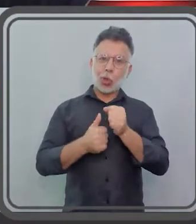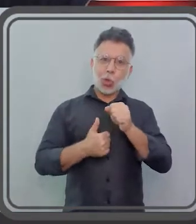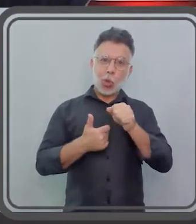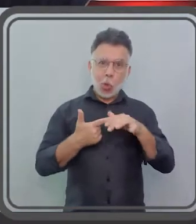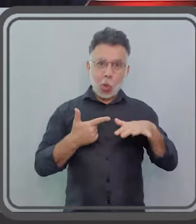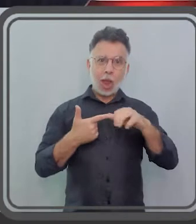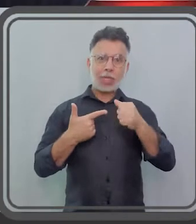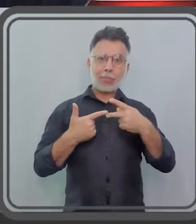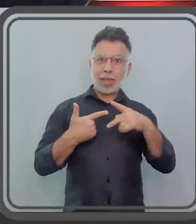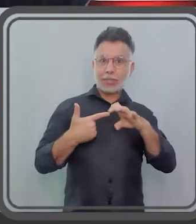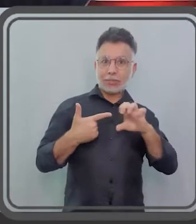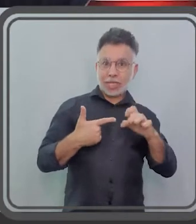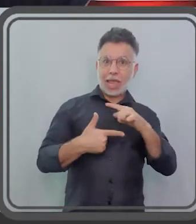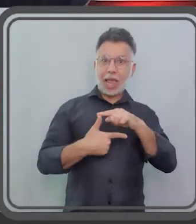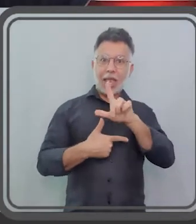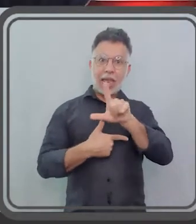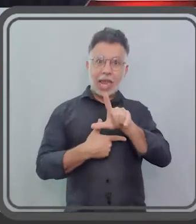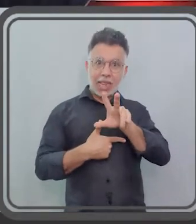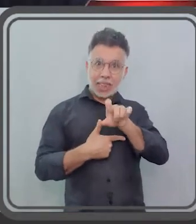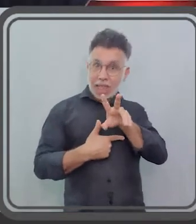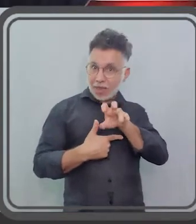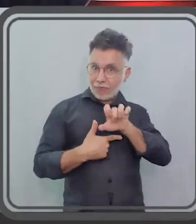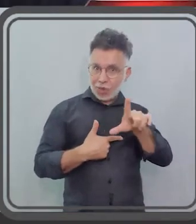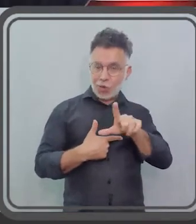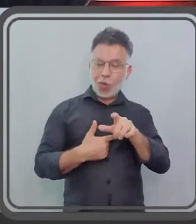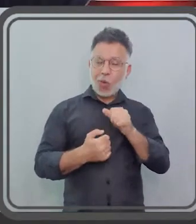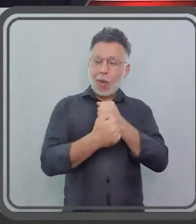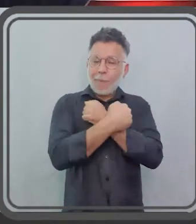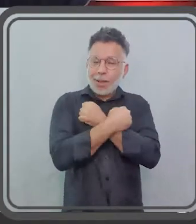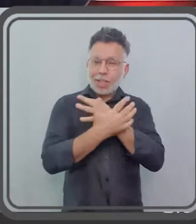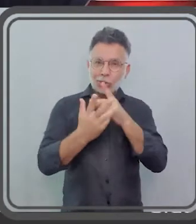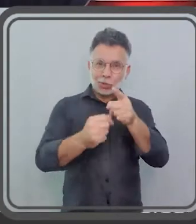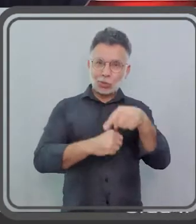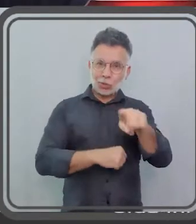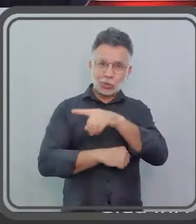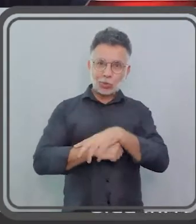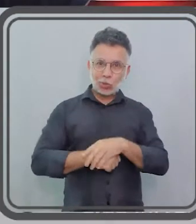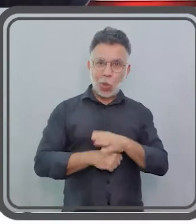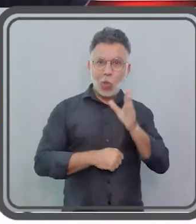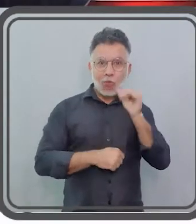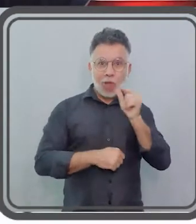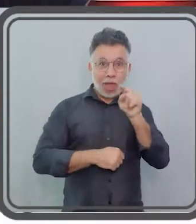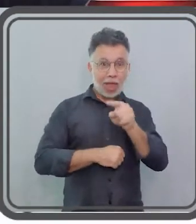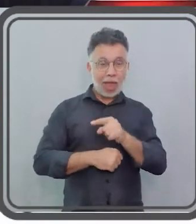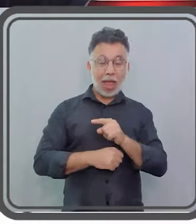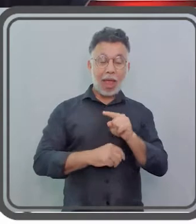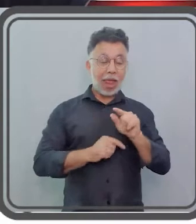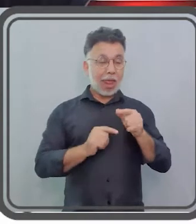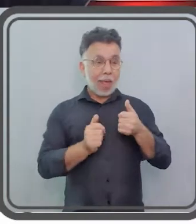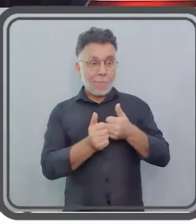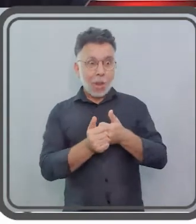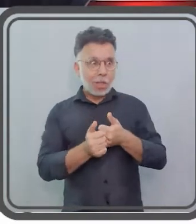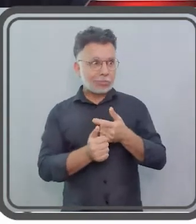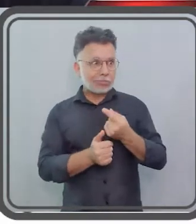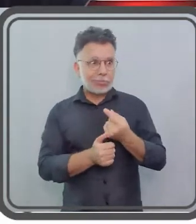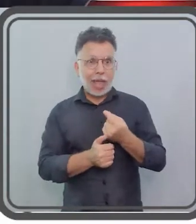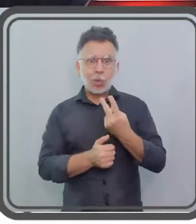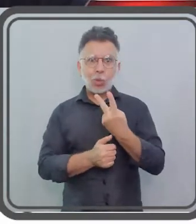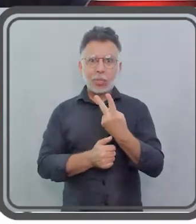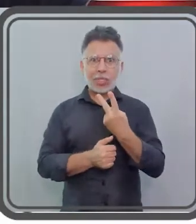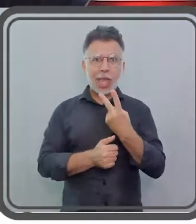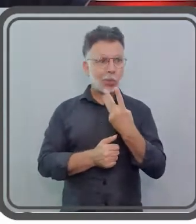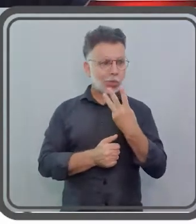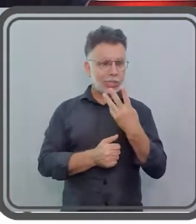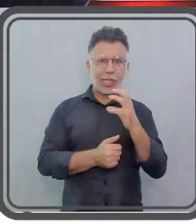a todos os clientes e colaboradores das três empresas aí no Brasil. Essa aqui é a nossa live aí, já próxima da live número 230